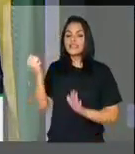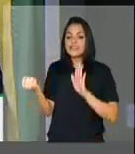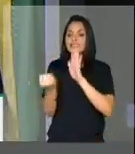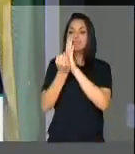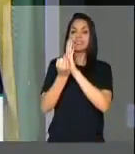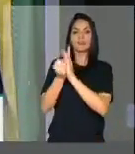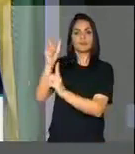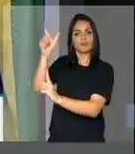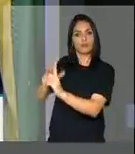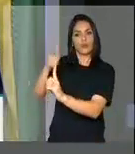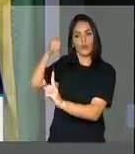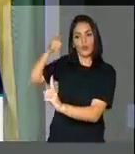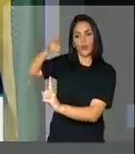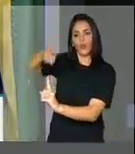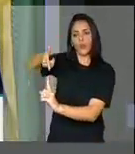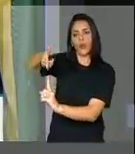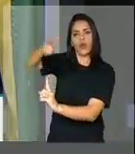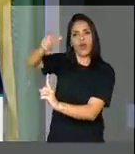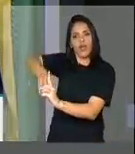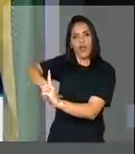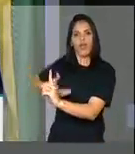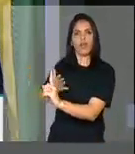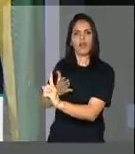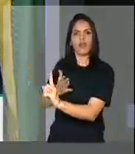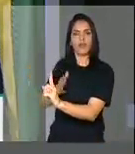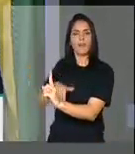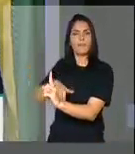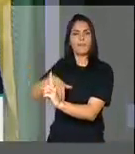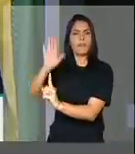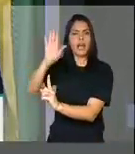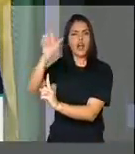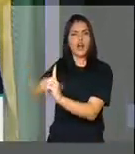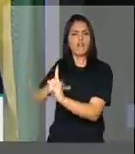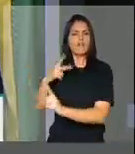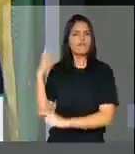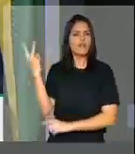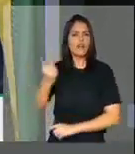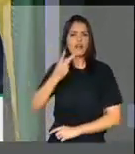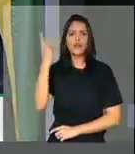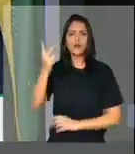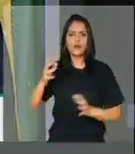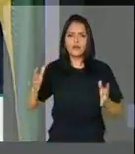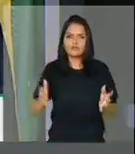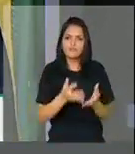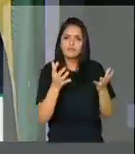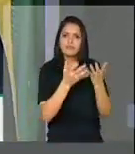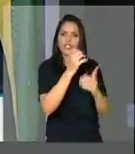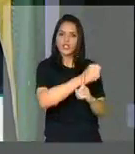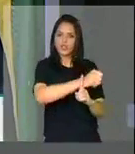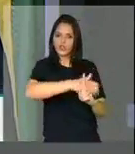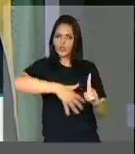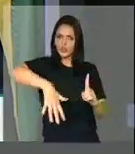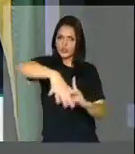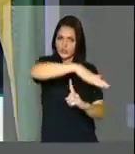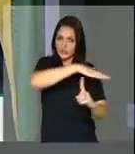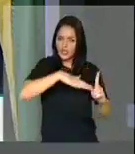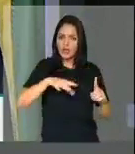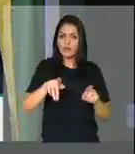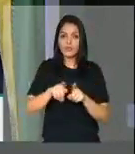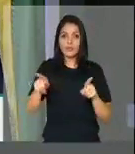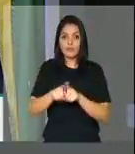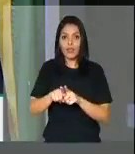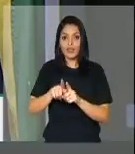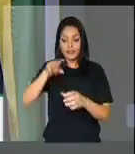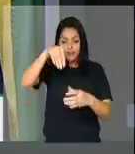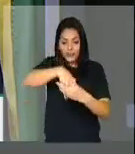e representa o Brasil. O símbolo de um dos maiores valores para a convivência social e, portanto, para a